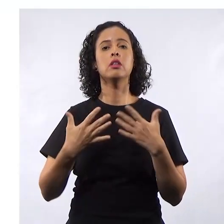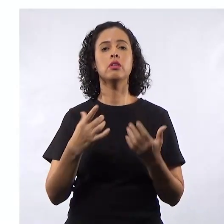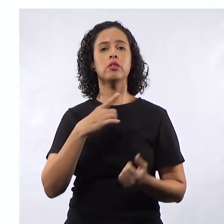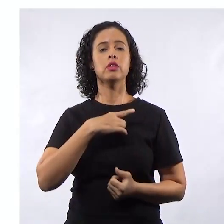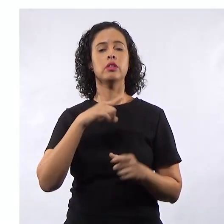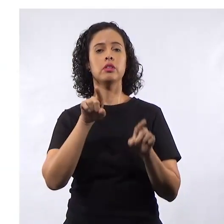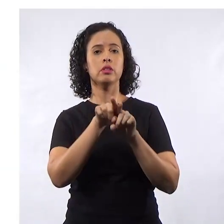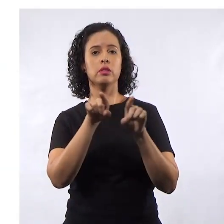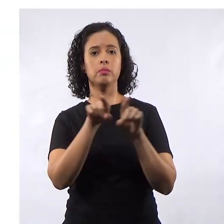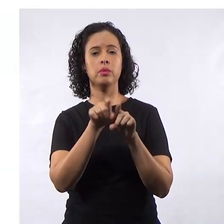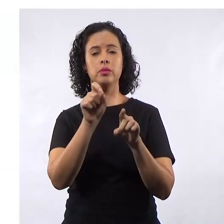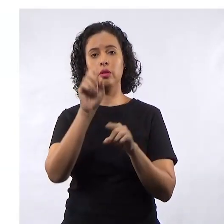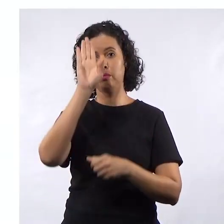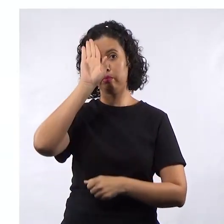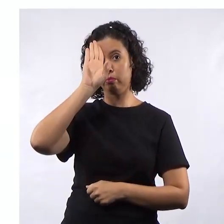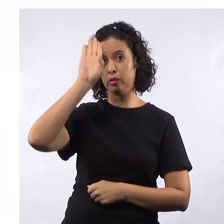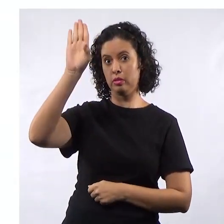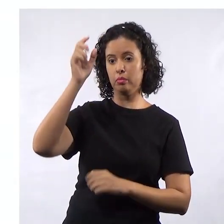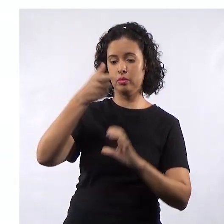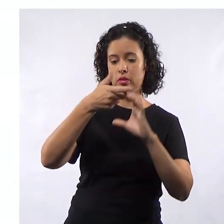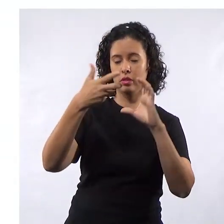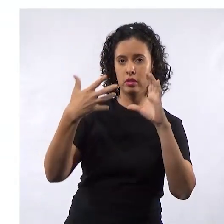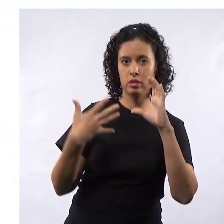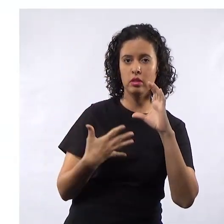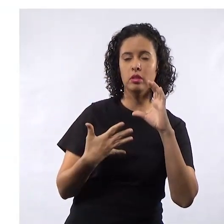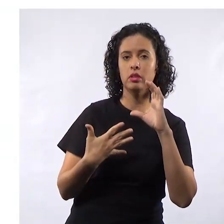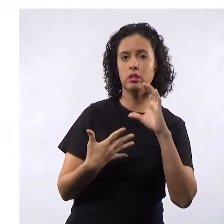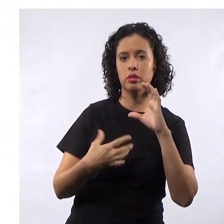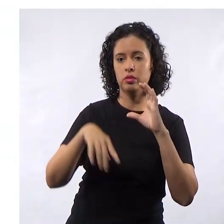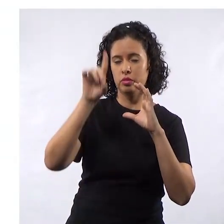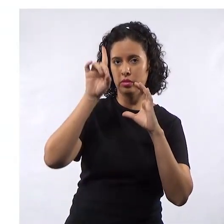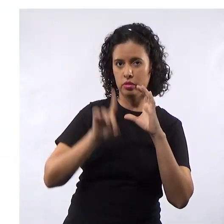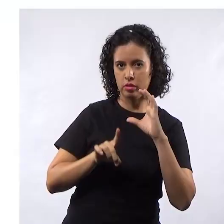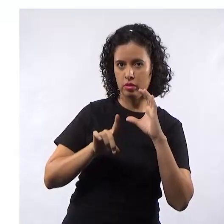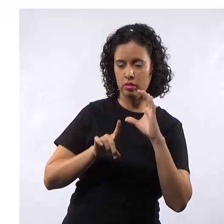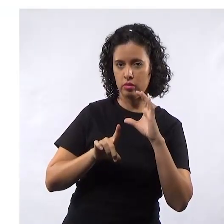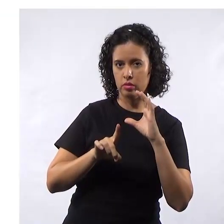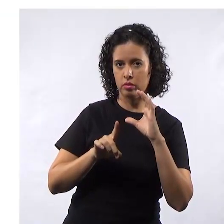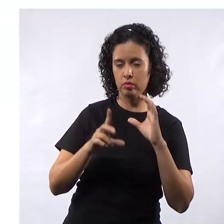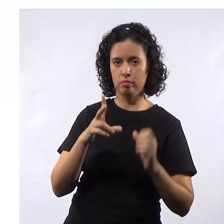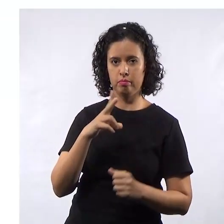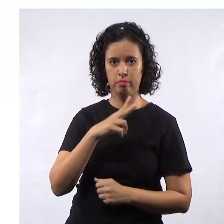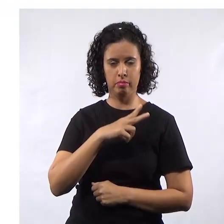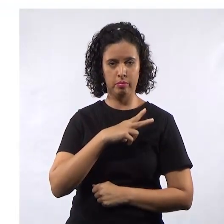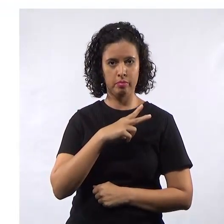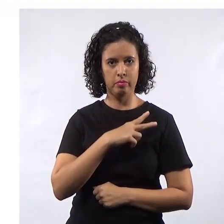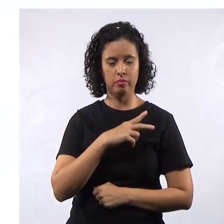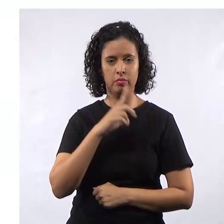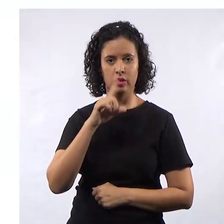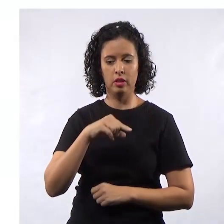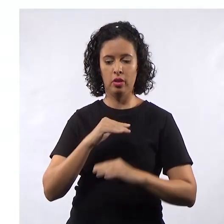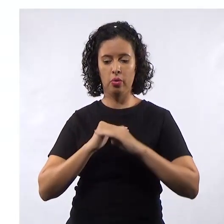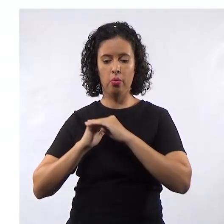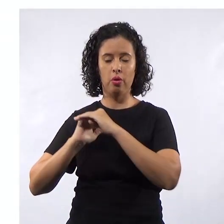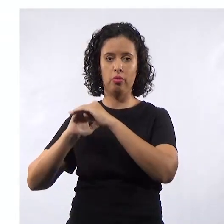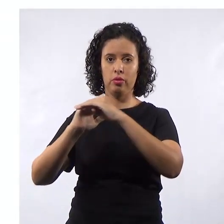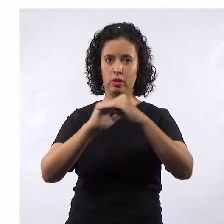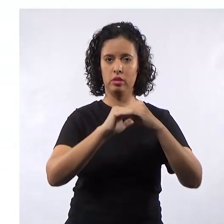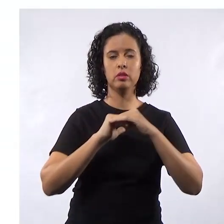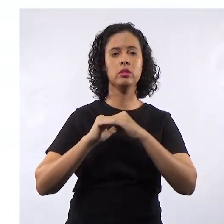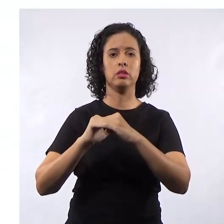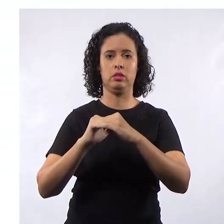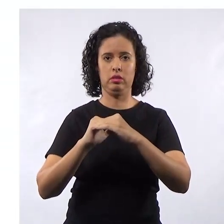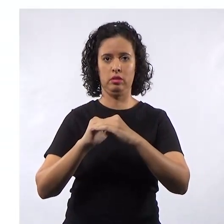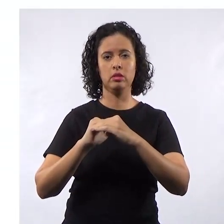seja, e também uma das principais características aqui do direito privado é a questão da relação de igualdade,